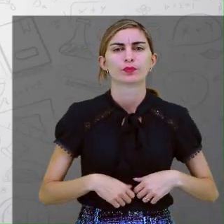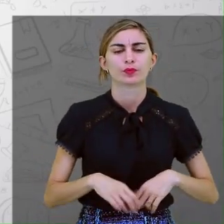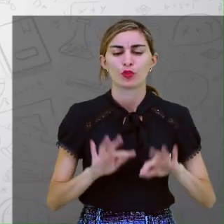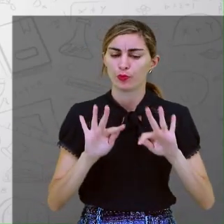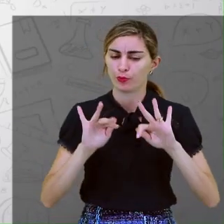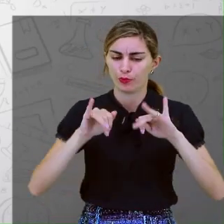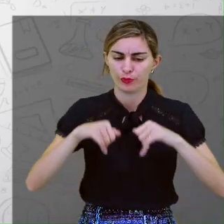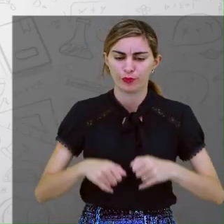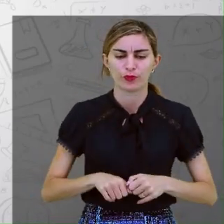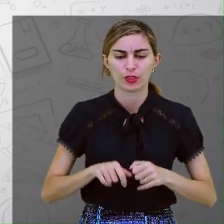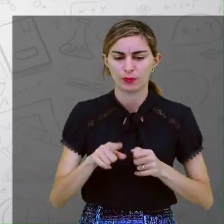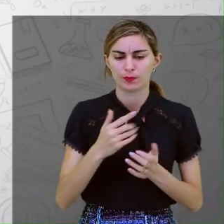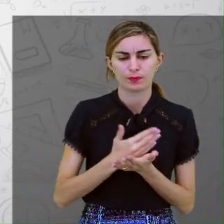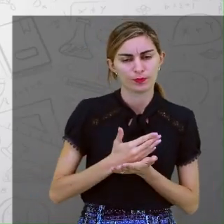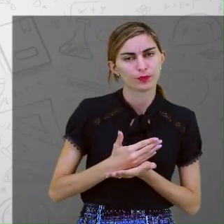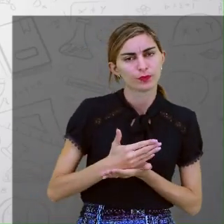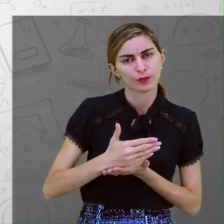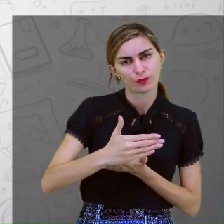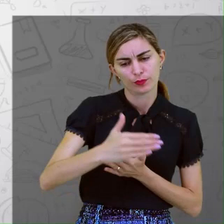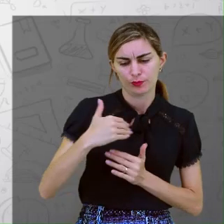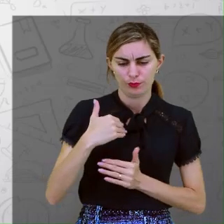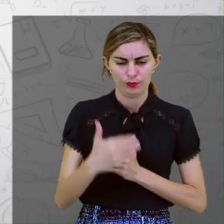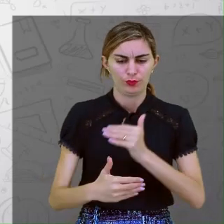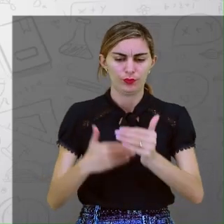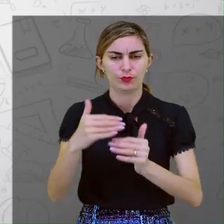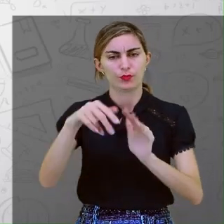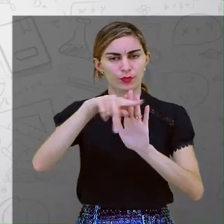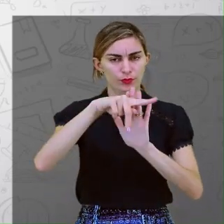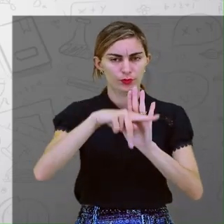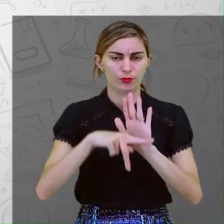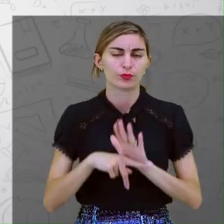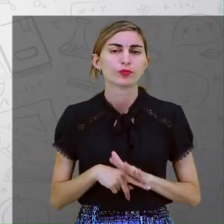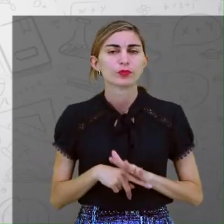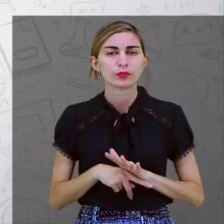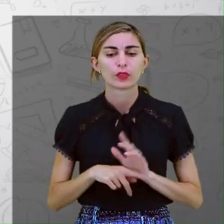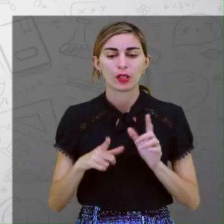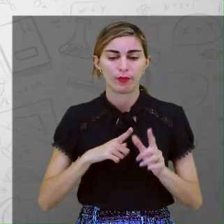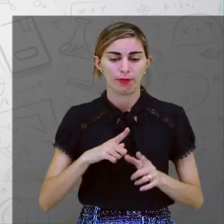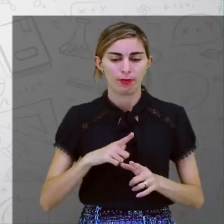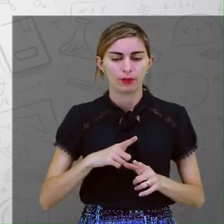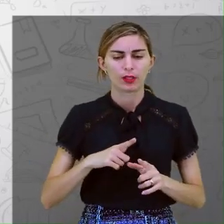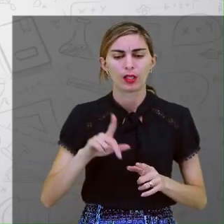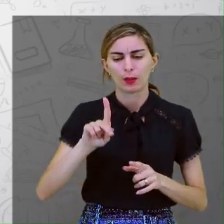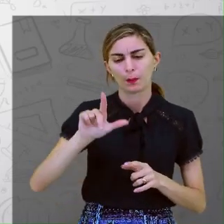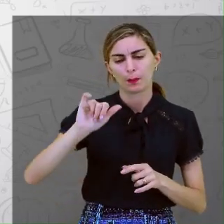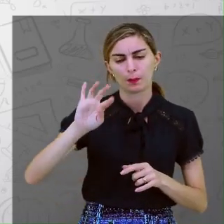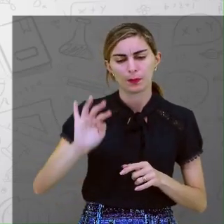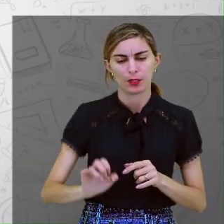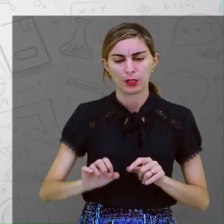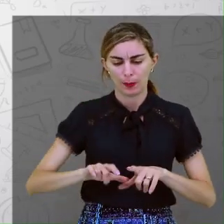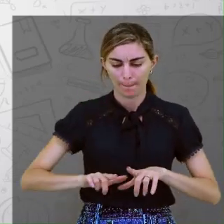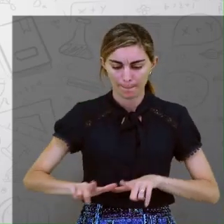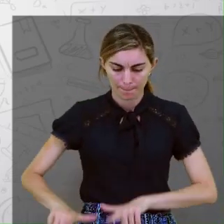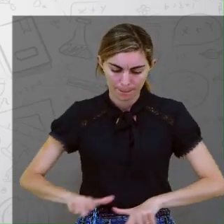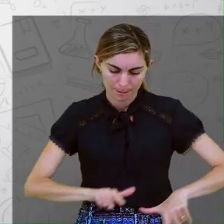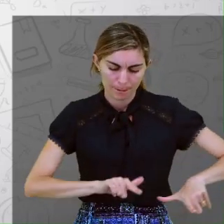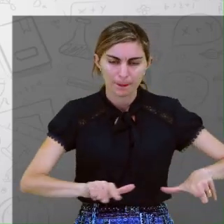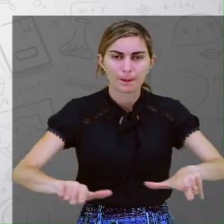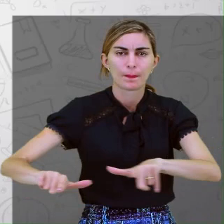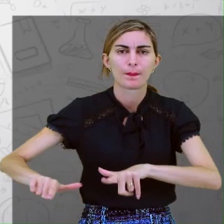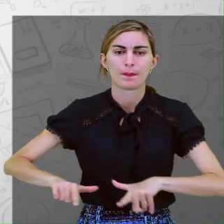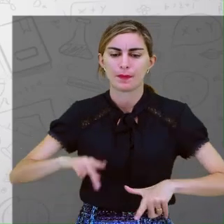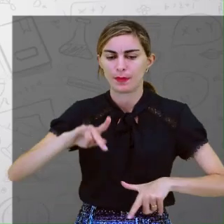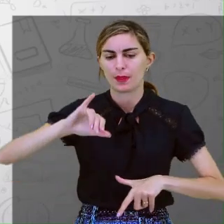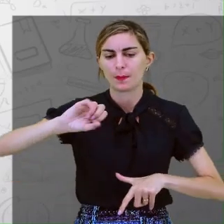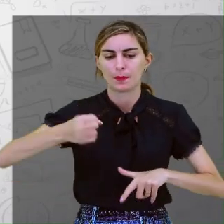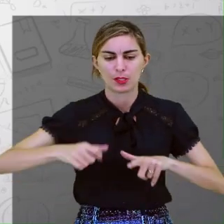Por fim, aí, seguindo o processo do projeto, a gente teria aí a planta de paginação de piso,